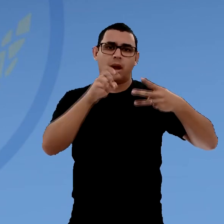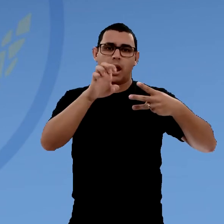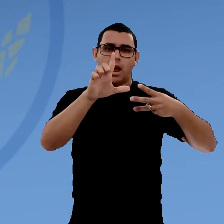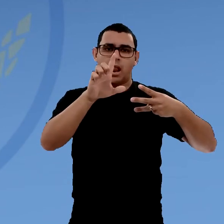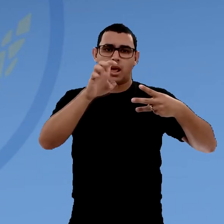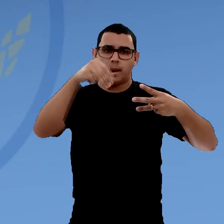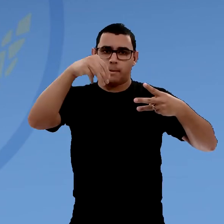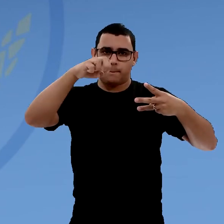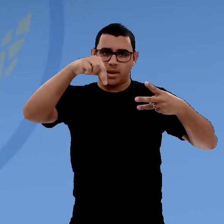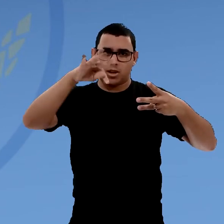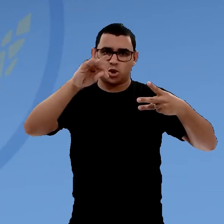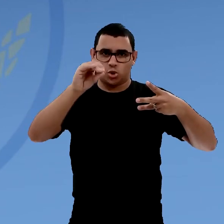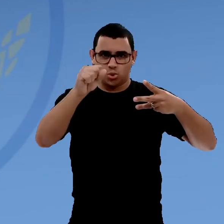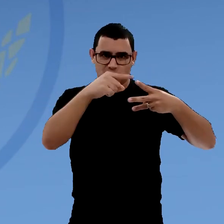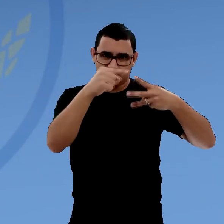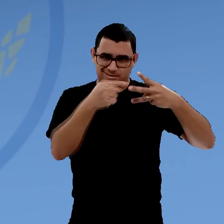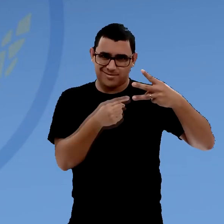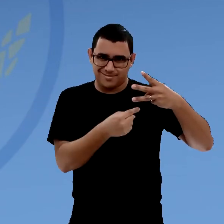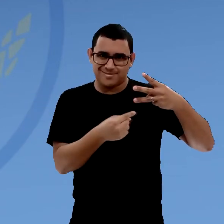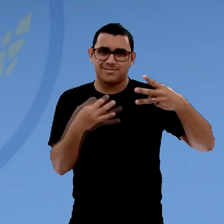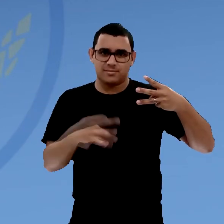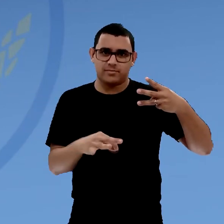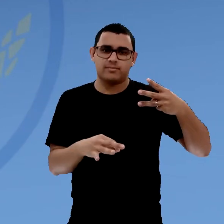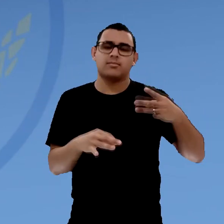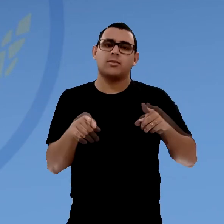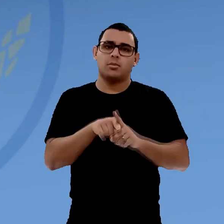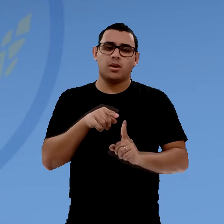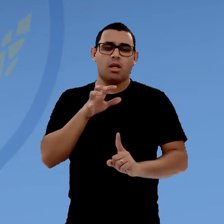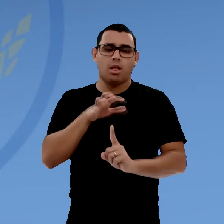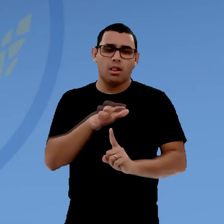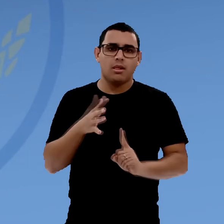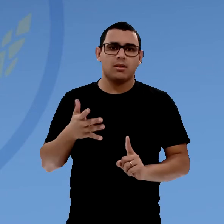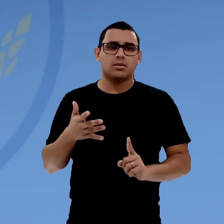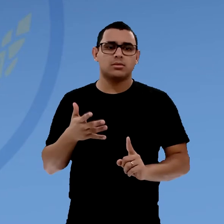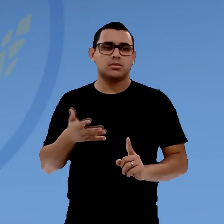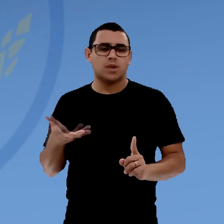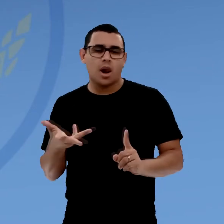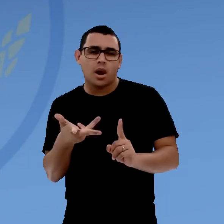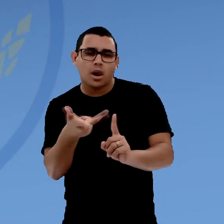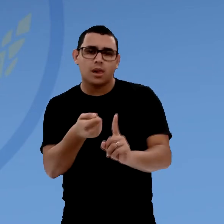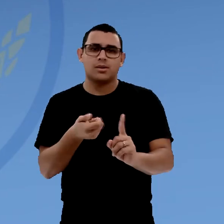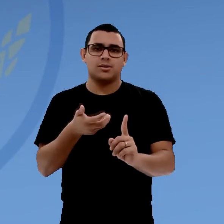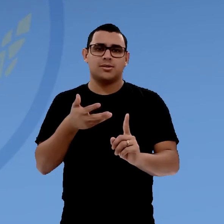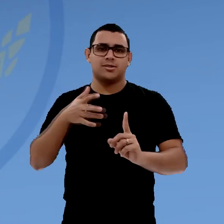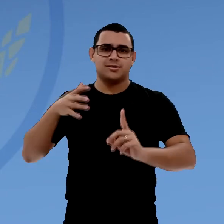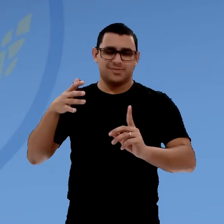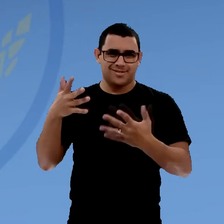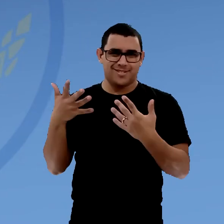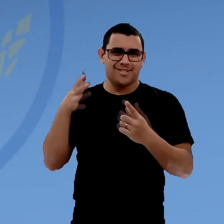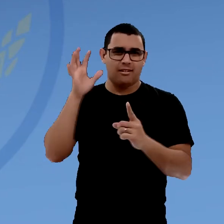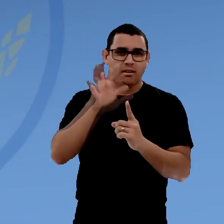só o status que lhe dá poder, mas sim os elementos. Um dos elementos é a coerção, o outro é a influência.